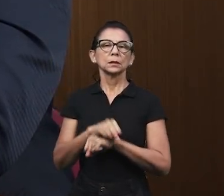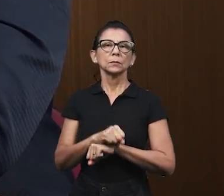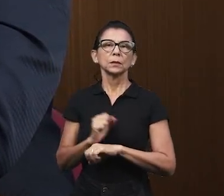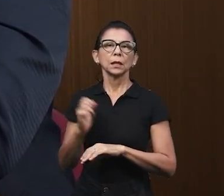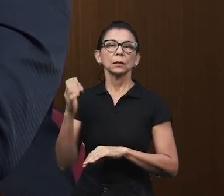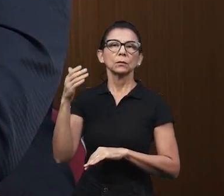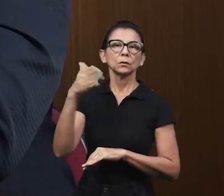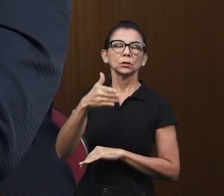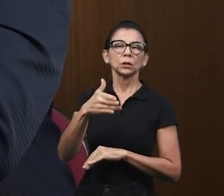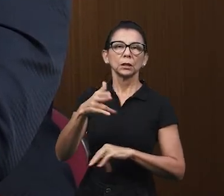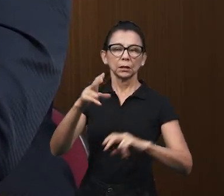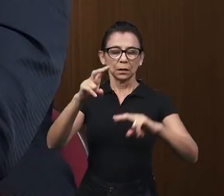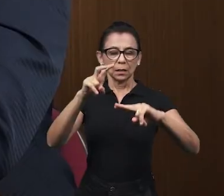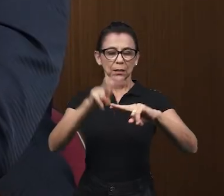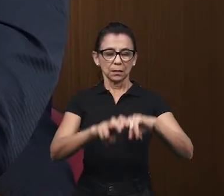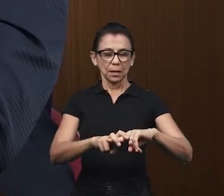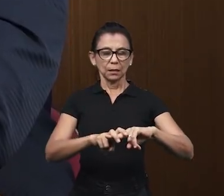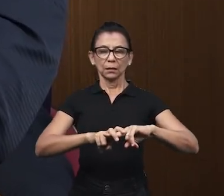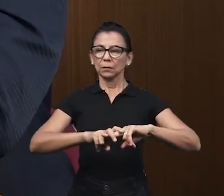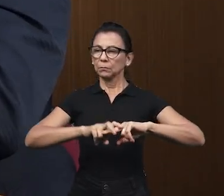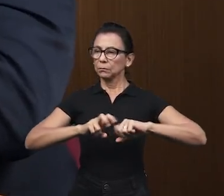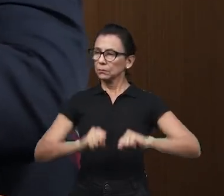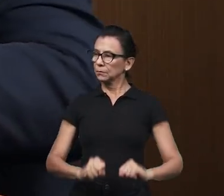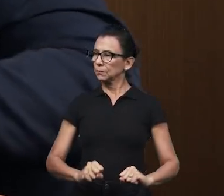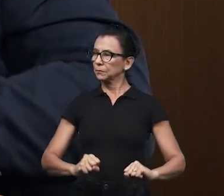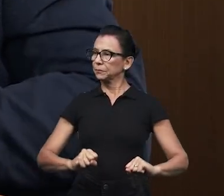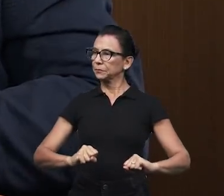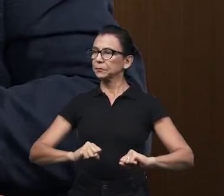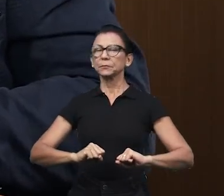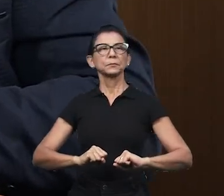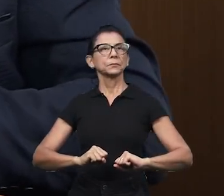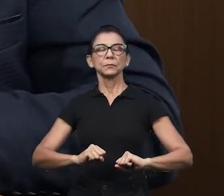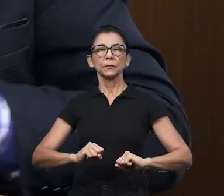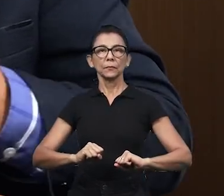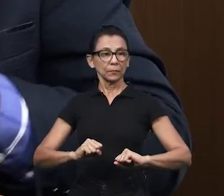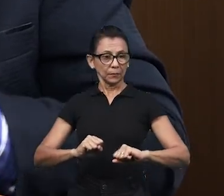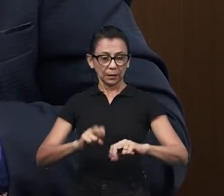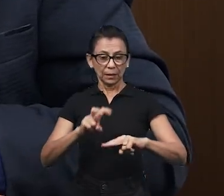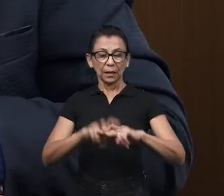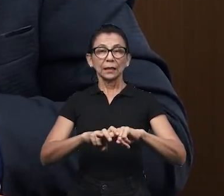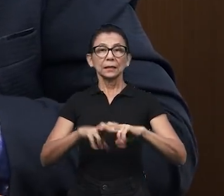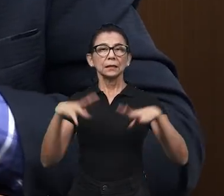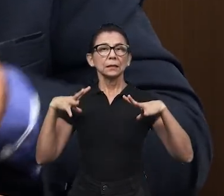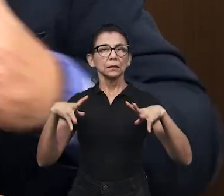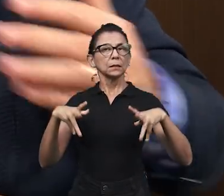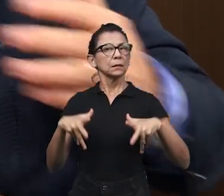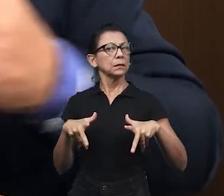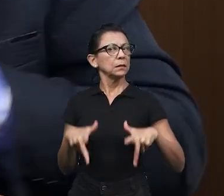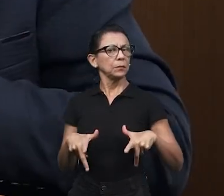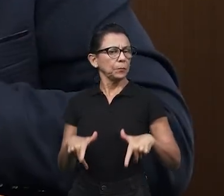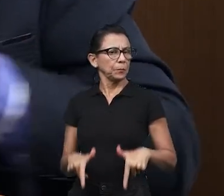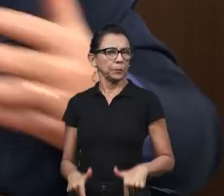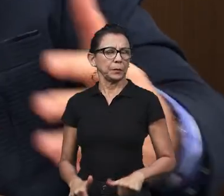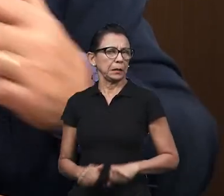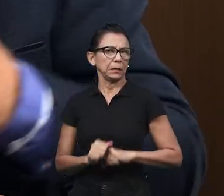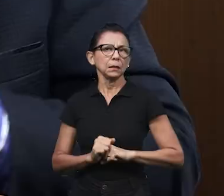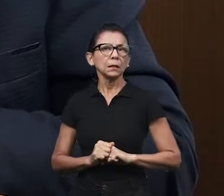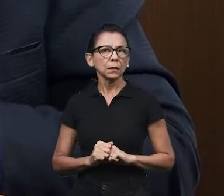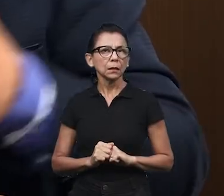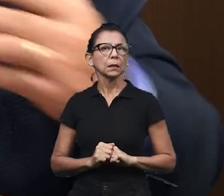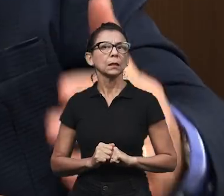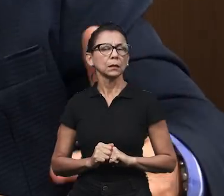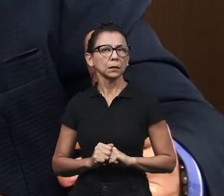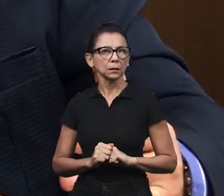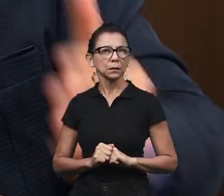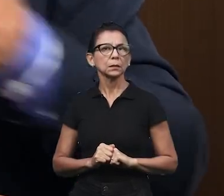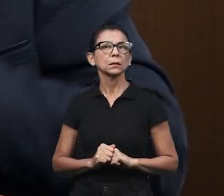a cadeira está limpinha. O Manaim ele é utilizado de maneira para seminários, que é a principal utilização,